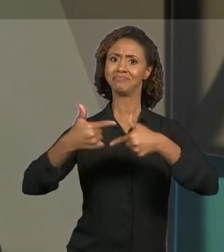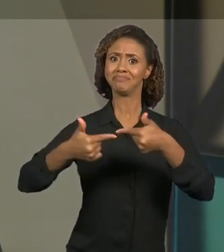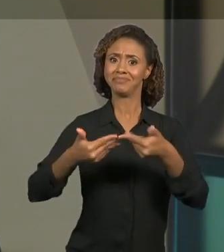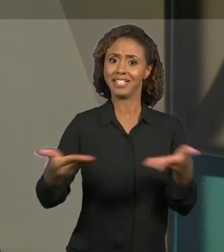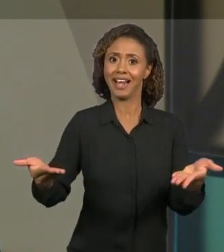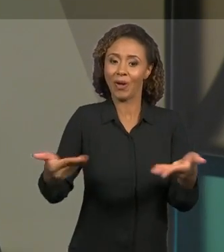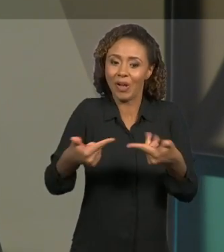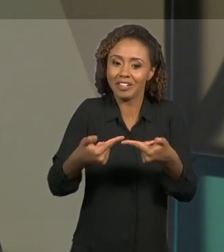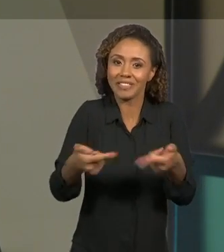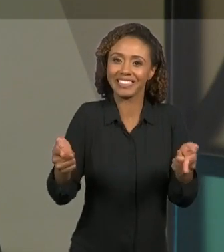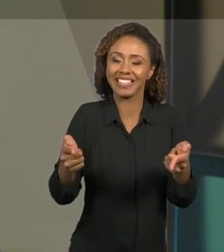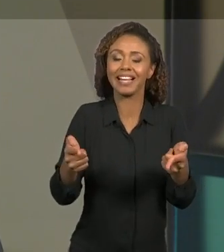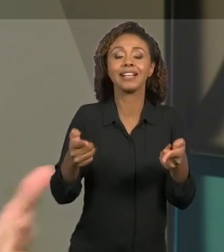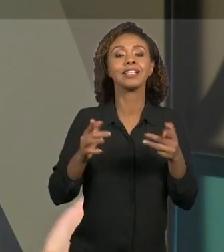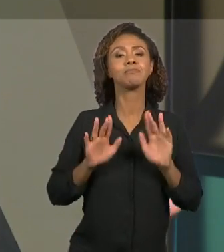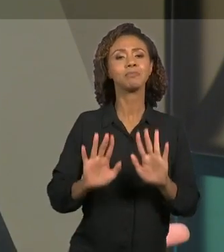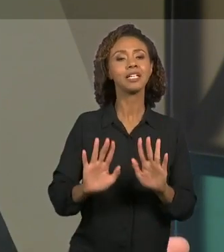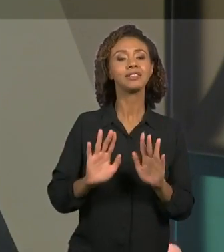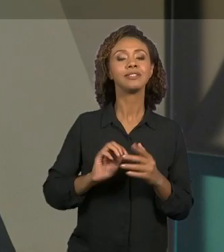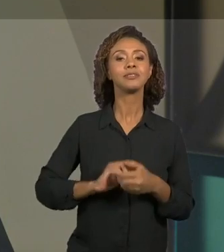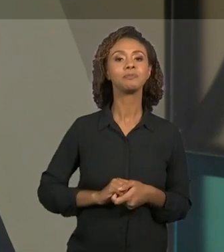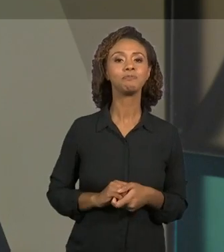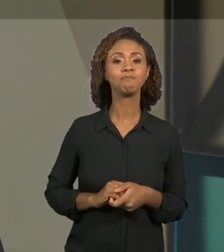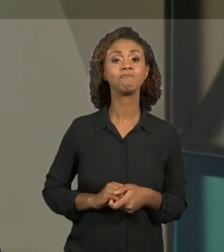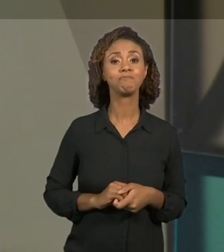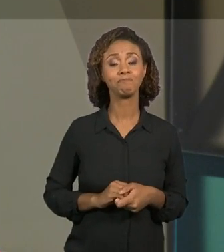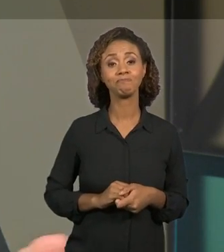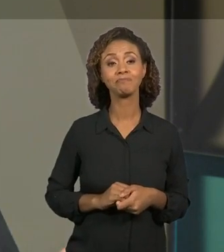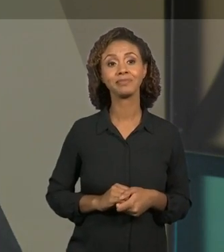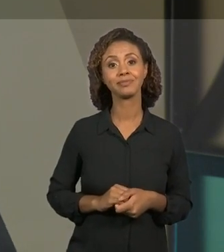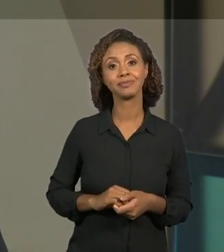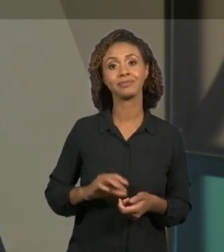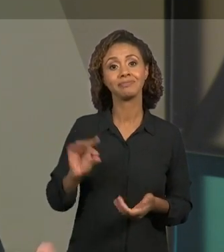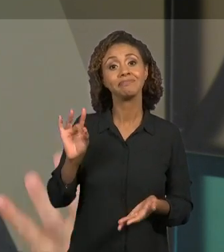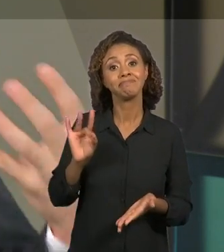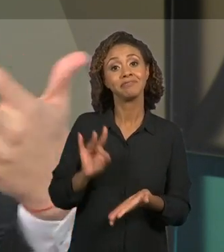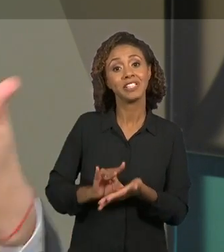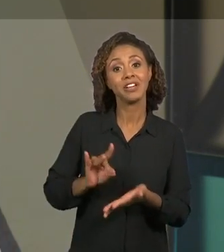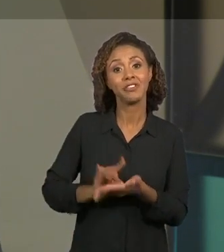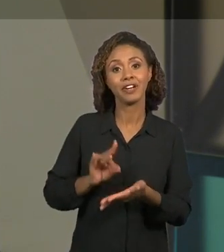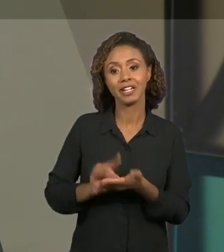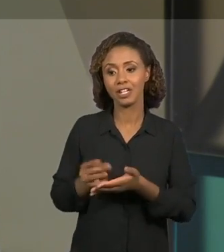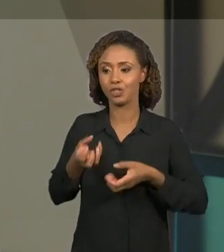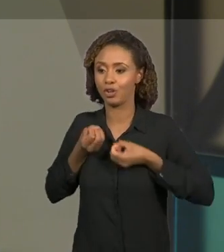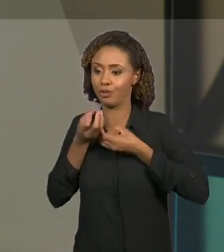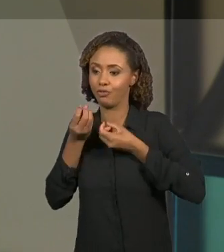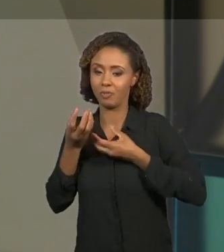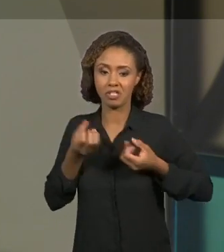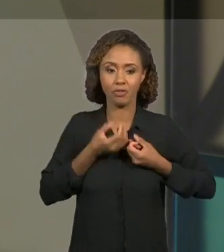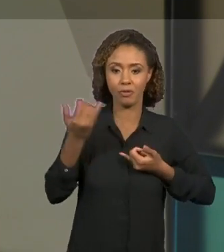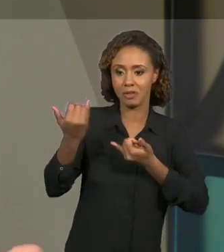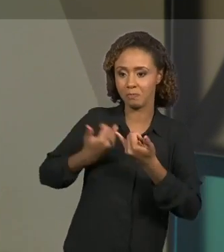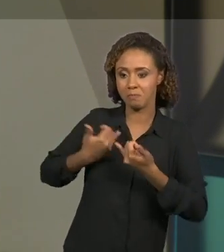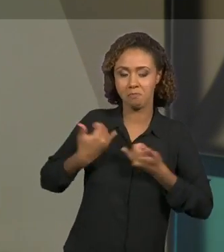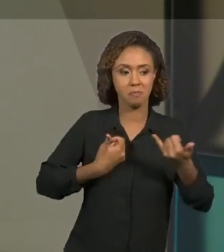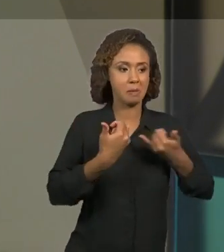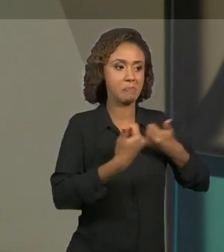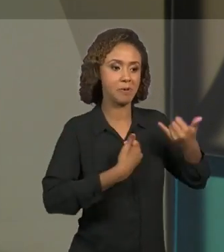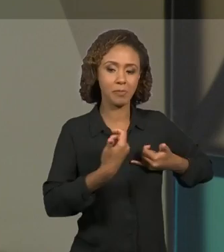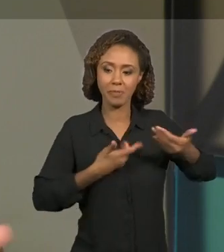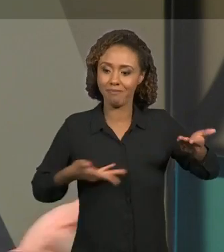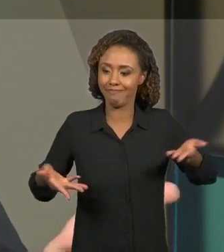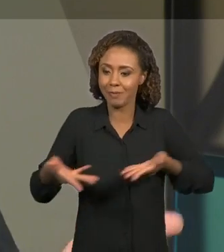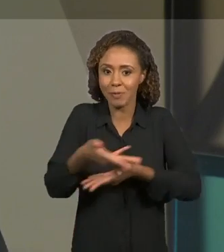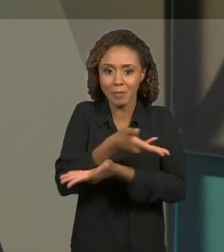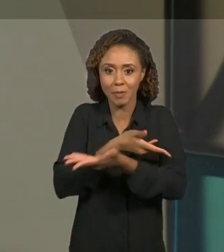sendo iniciado agora mas realmente é o intercâmbio de informações como os canais para se falar em trocar